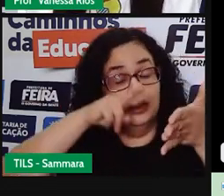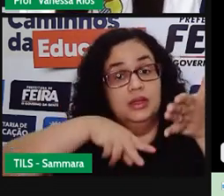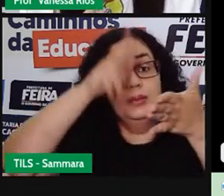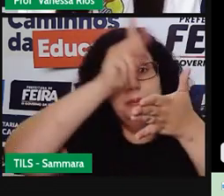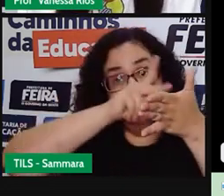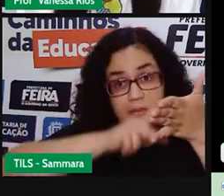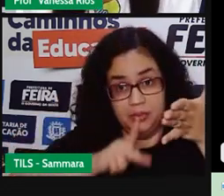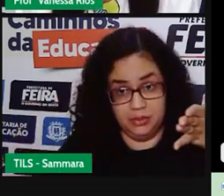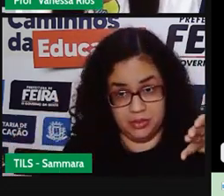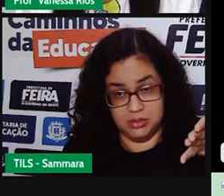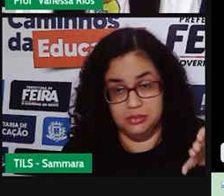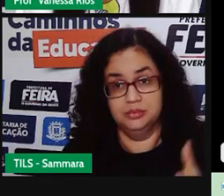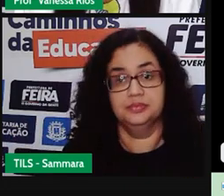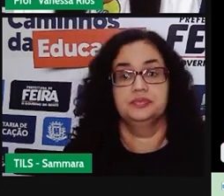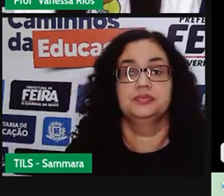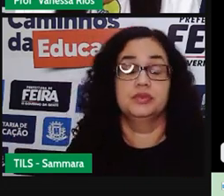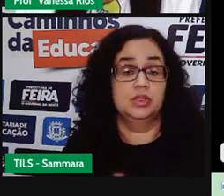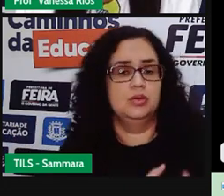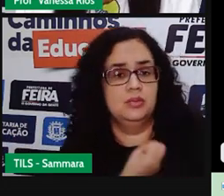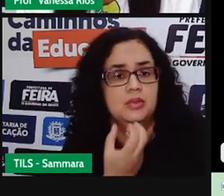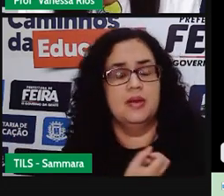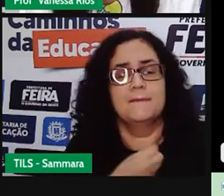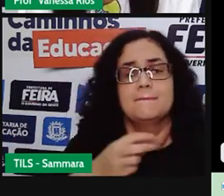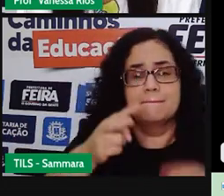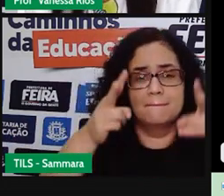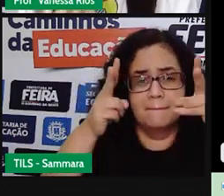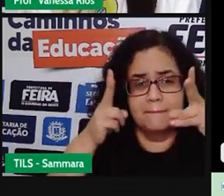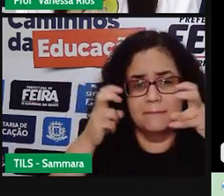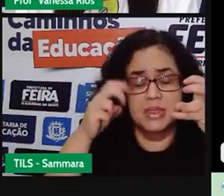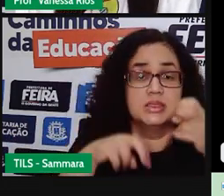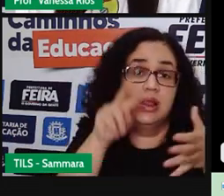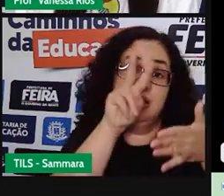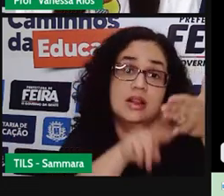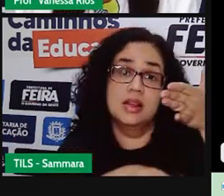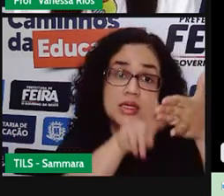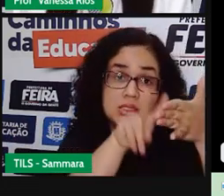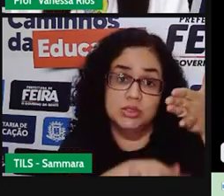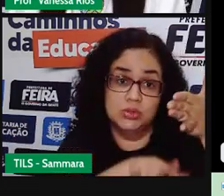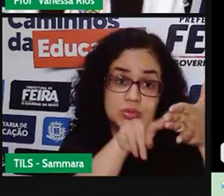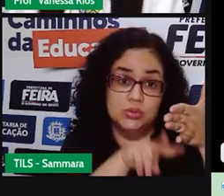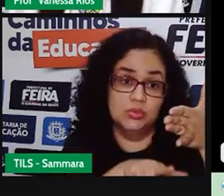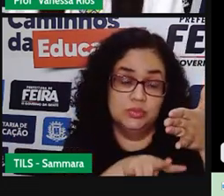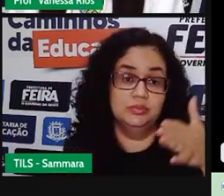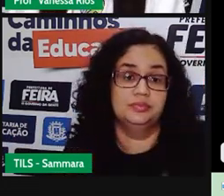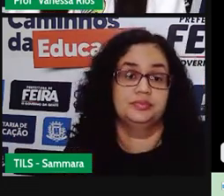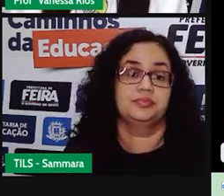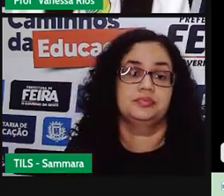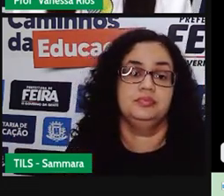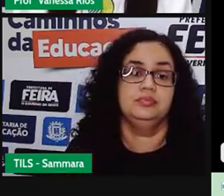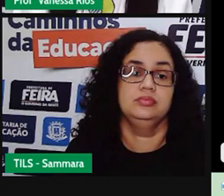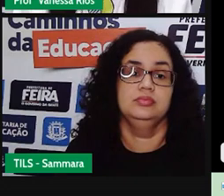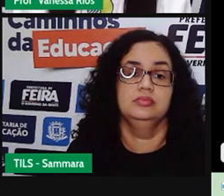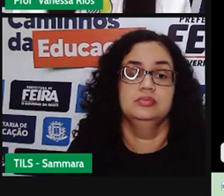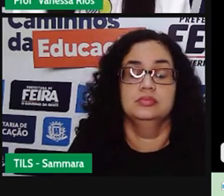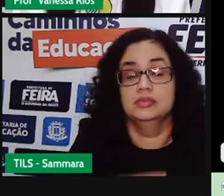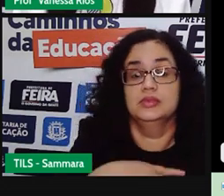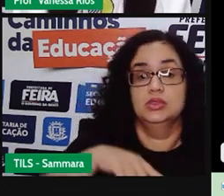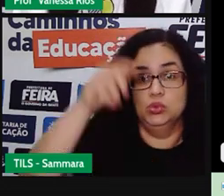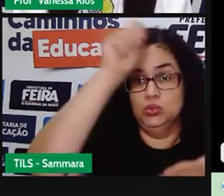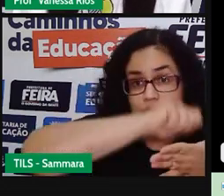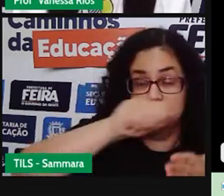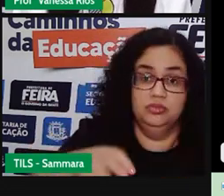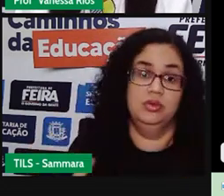né? Não, nem na leitura, porque Braulio Bessa escreveu o poema, então ele falou de forma bem natural, porque o poema está